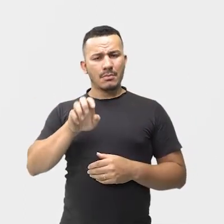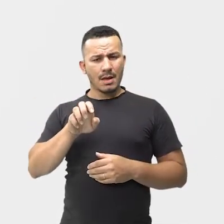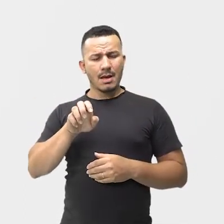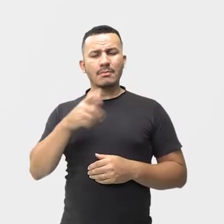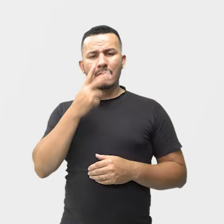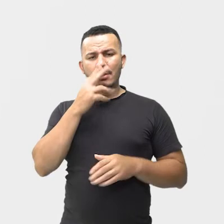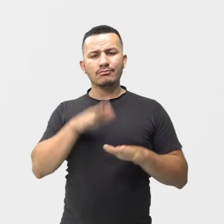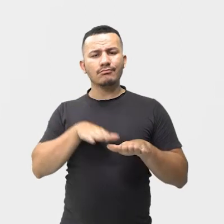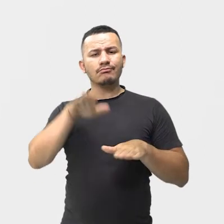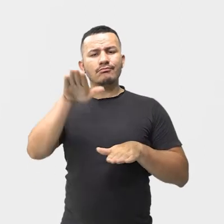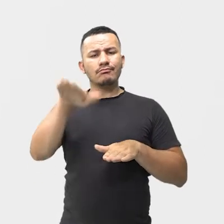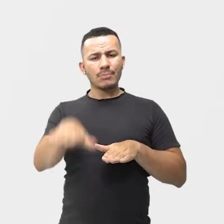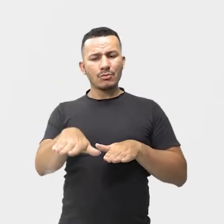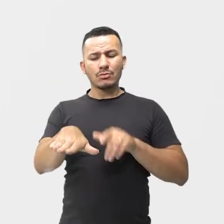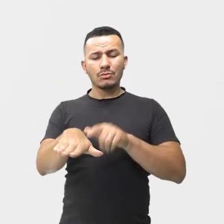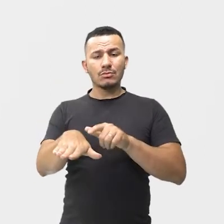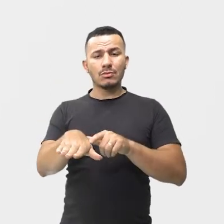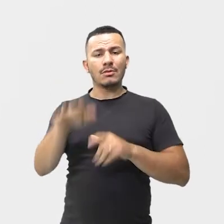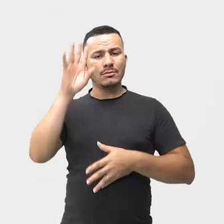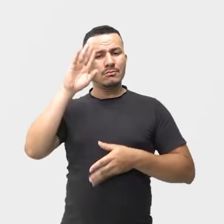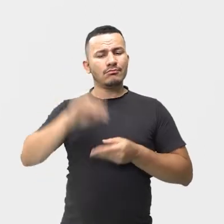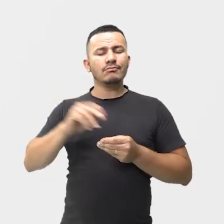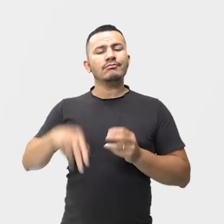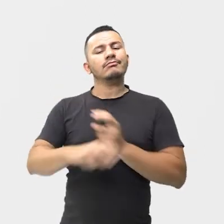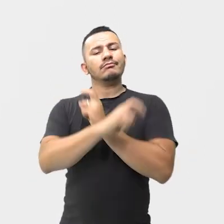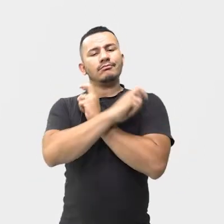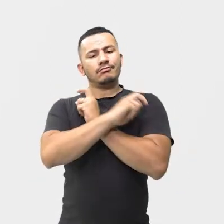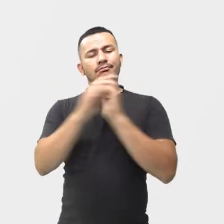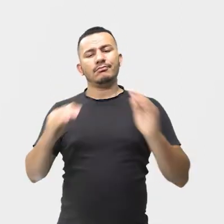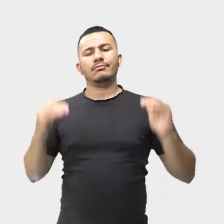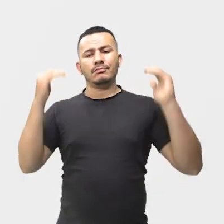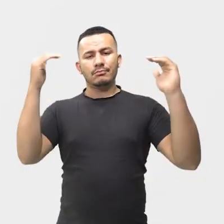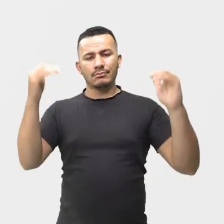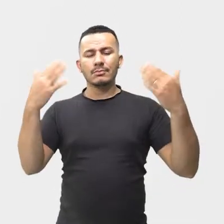à frente. Então, todas as esculturas egípcias tinham